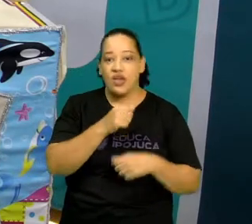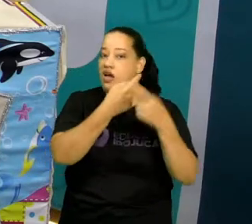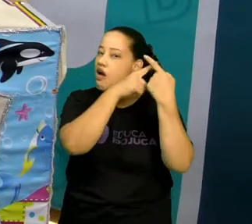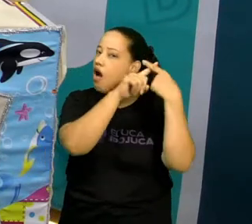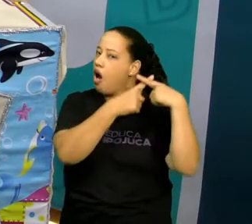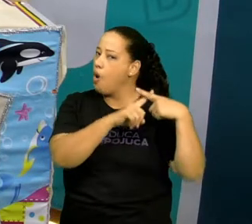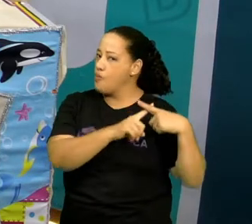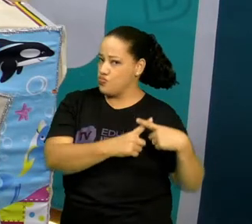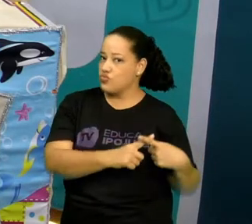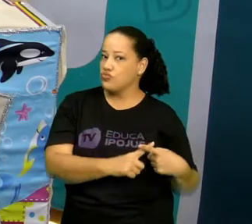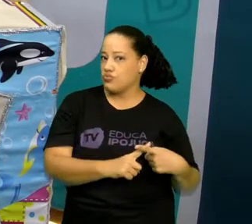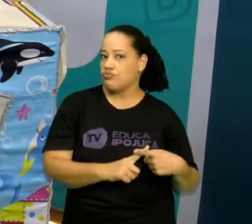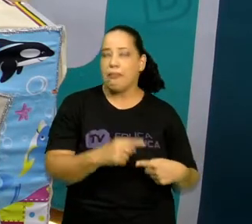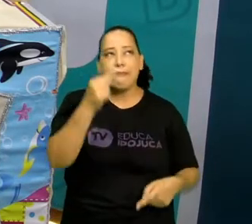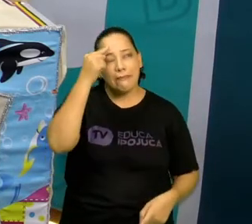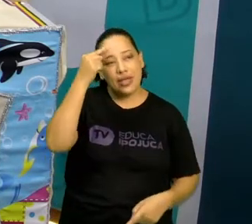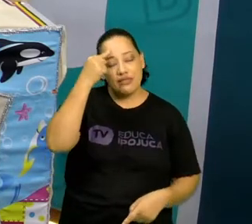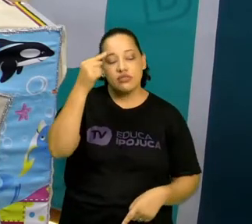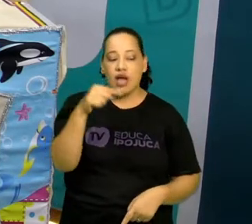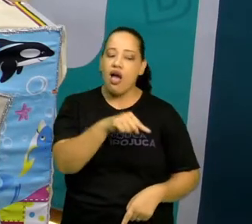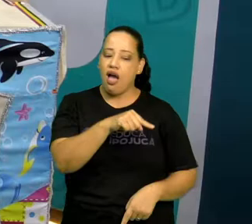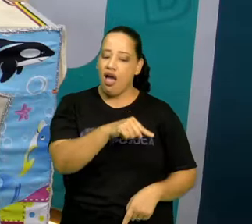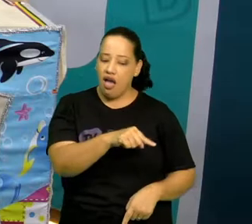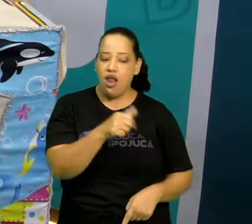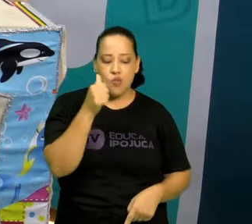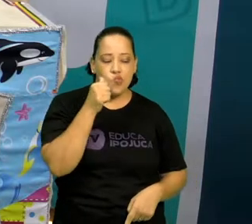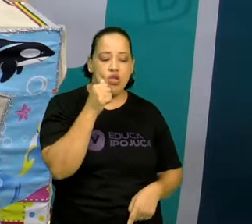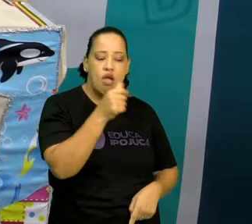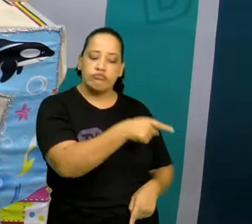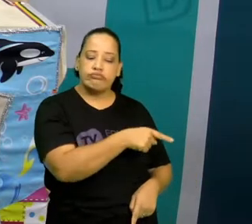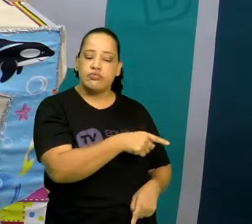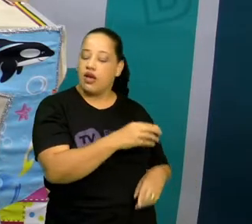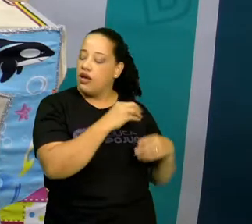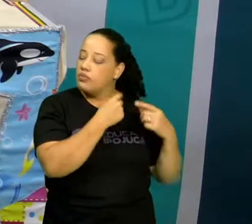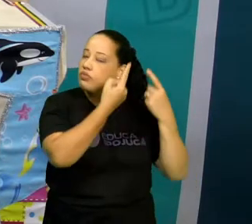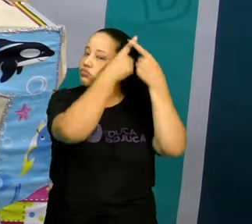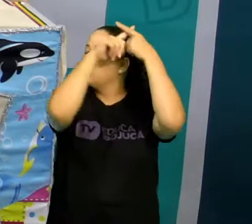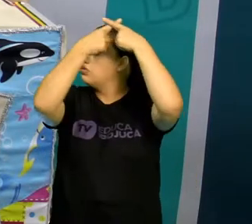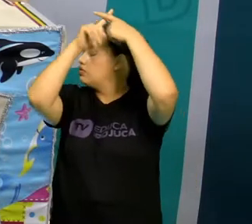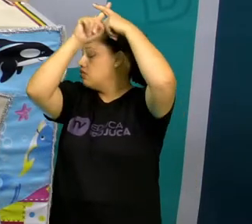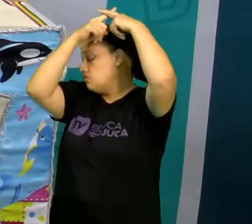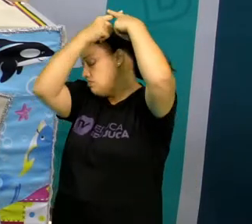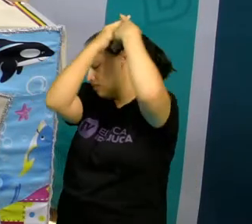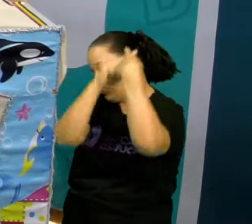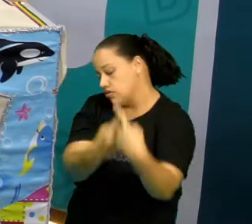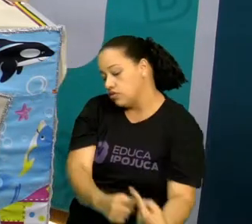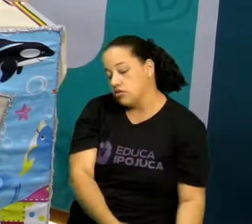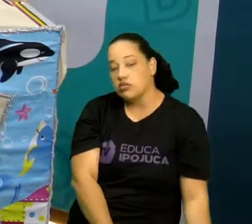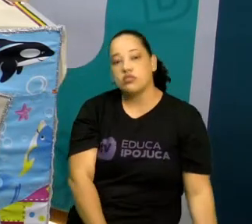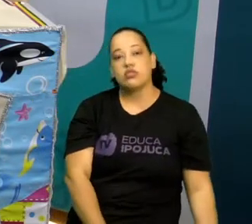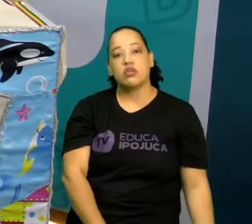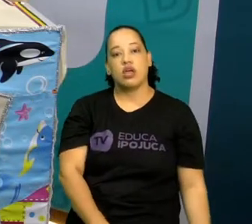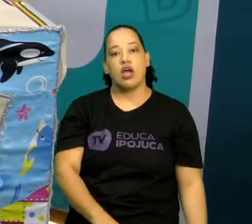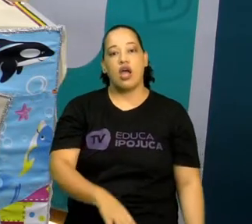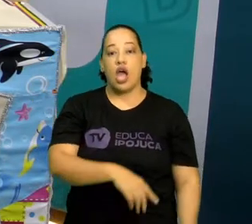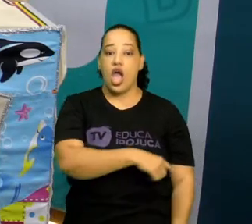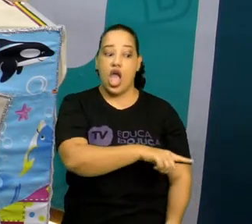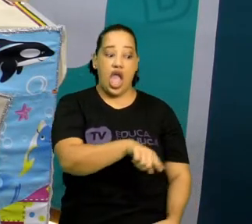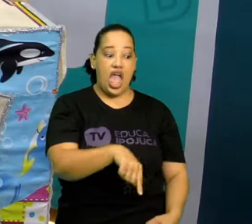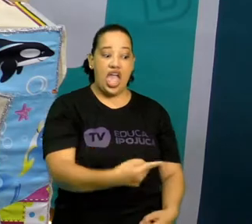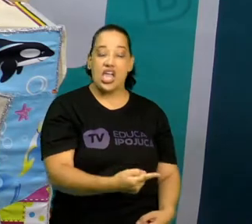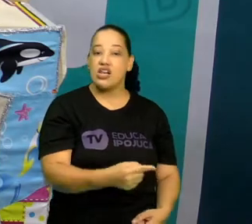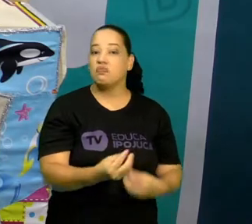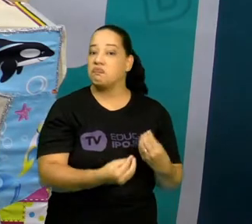era a senhora, né? Jogou as tranças. Menino! E eles ficaram